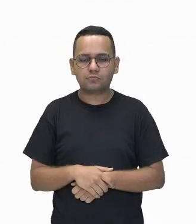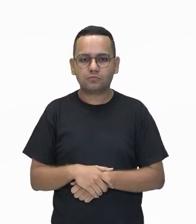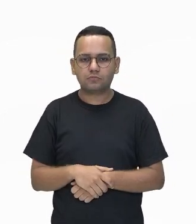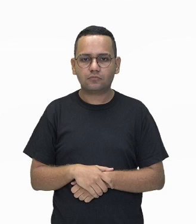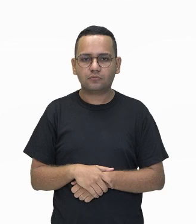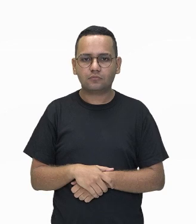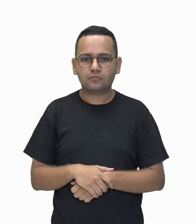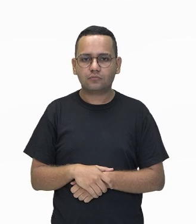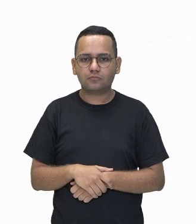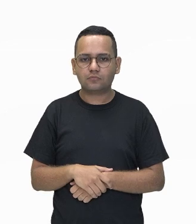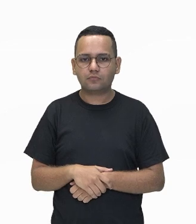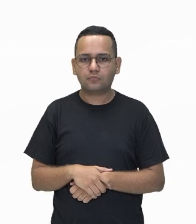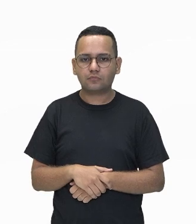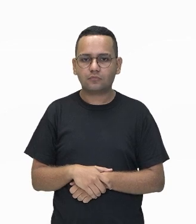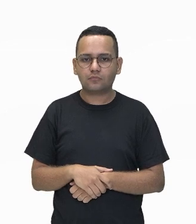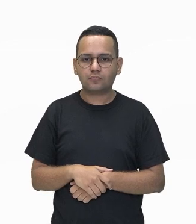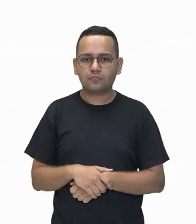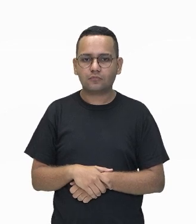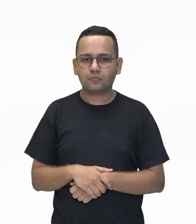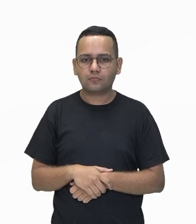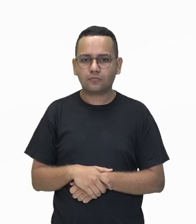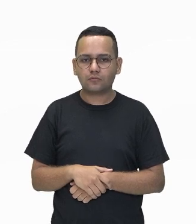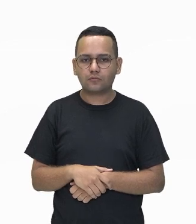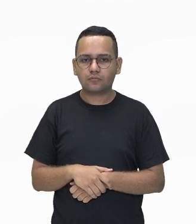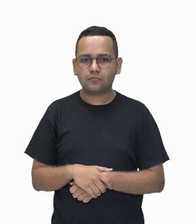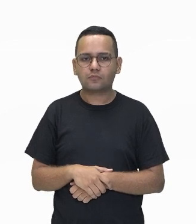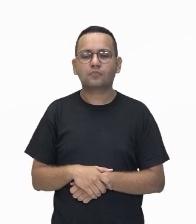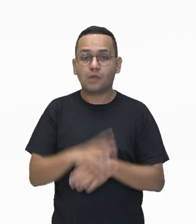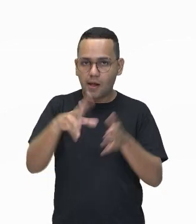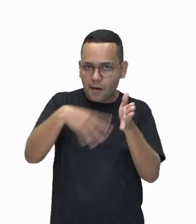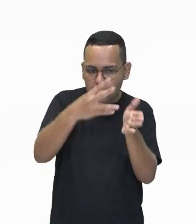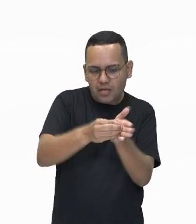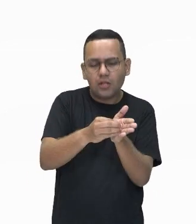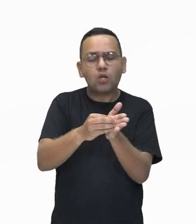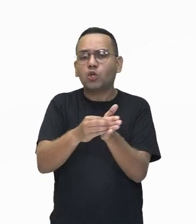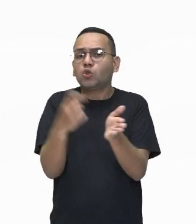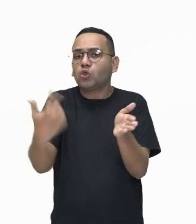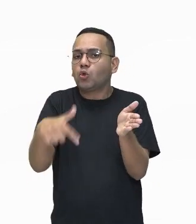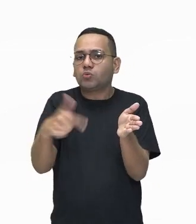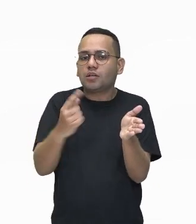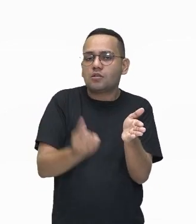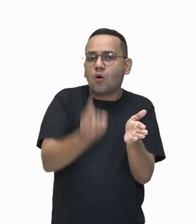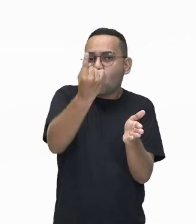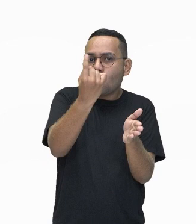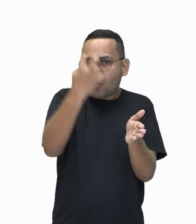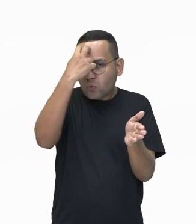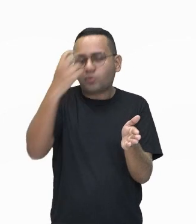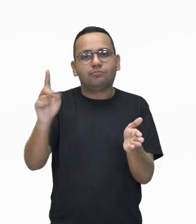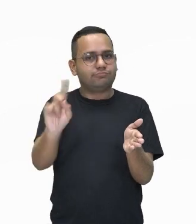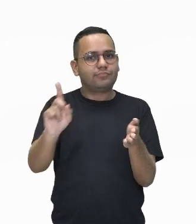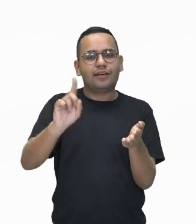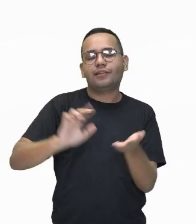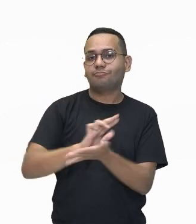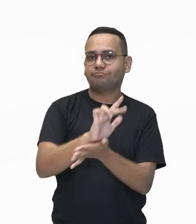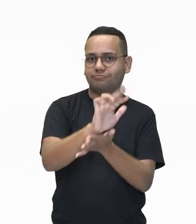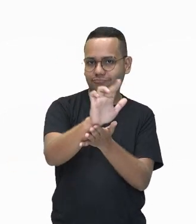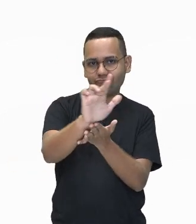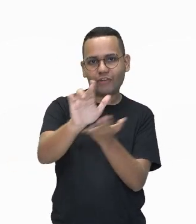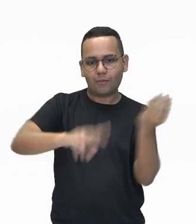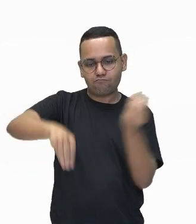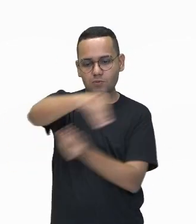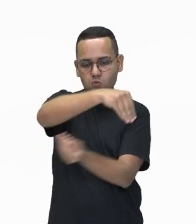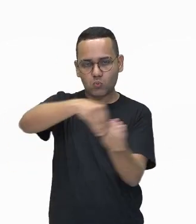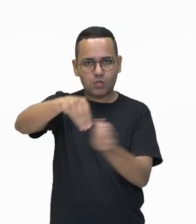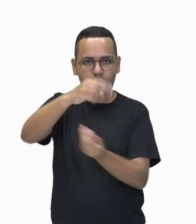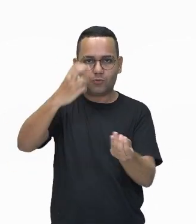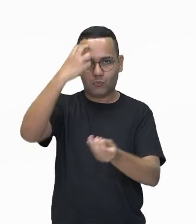espaço, culturalmente homogêneo. Então, observa aqui comigo, né, que cada uma